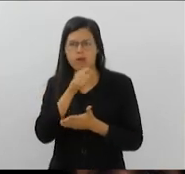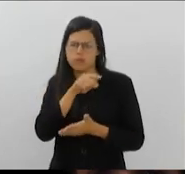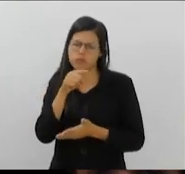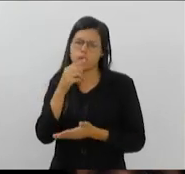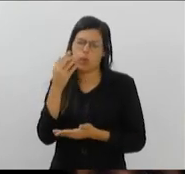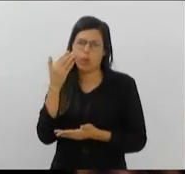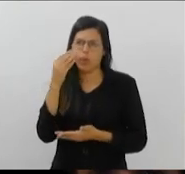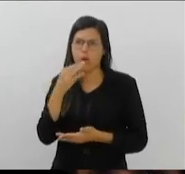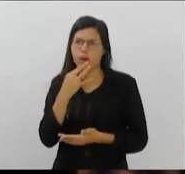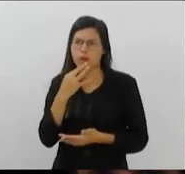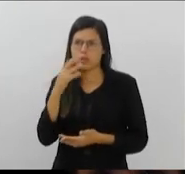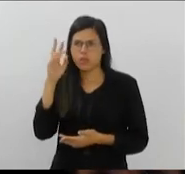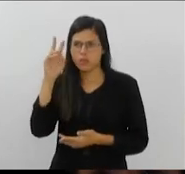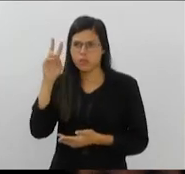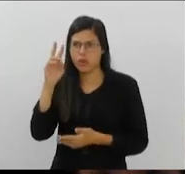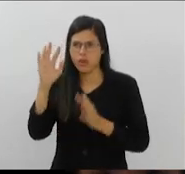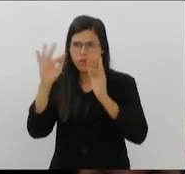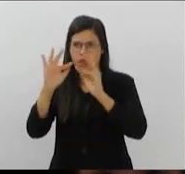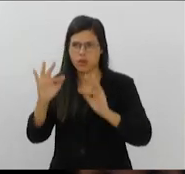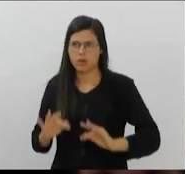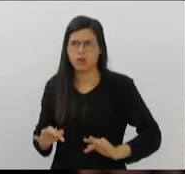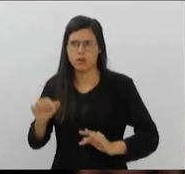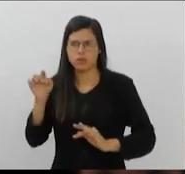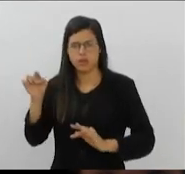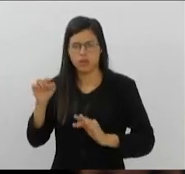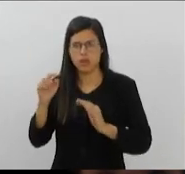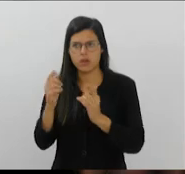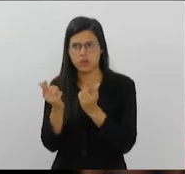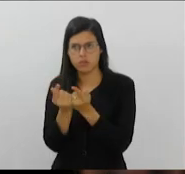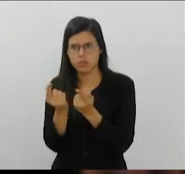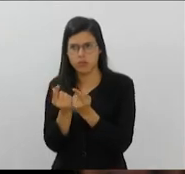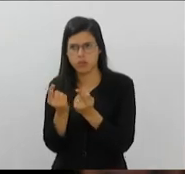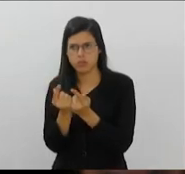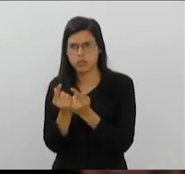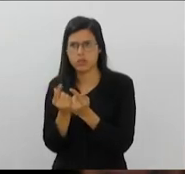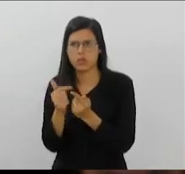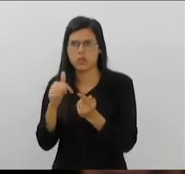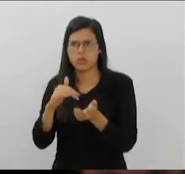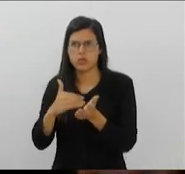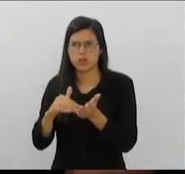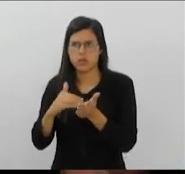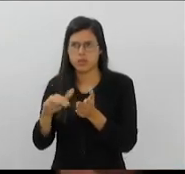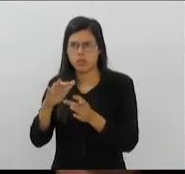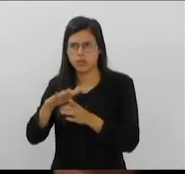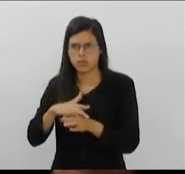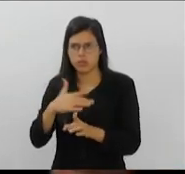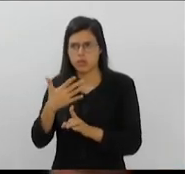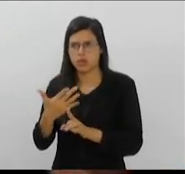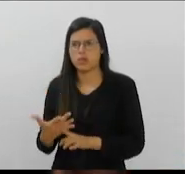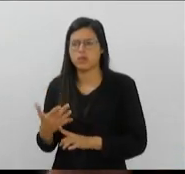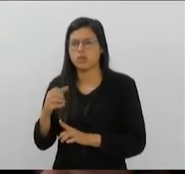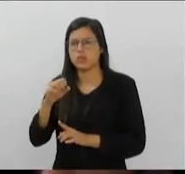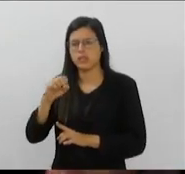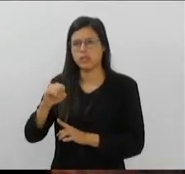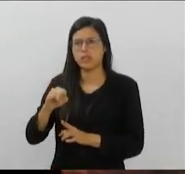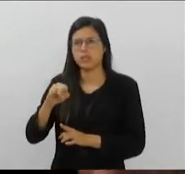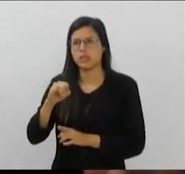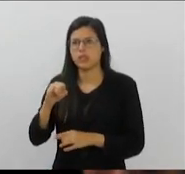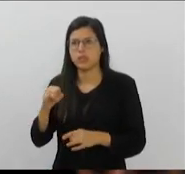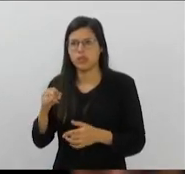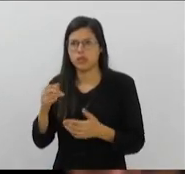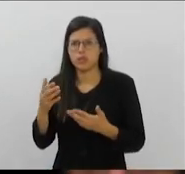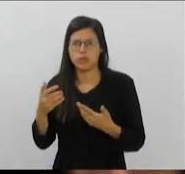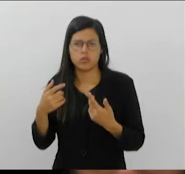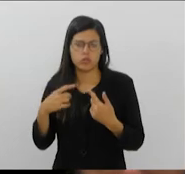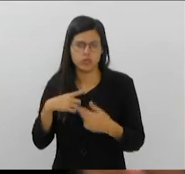história, e fico muito feliz de você ser de Magé, e já me coloco à disposição como secretário de Meio Ambiente, tá? Se tiver algum espaço de vocês para colocar dentro do